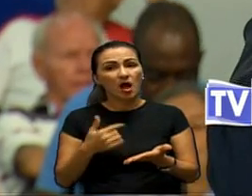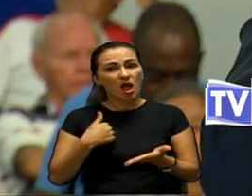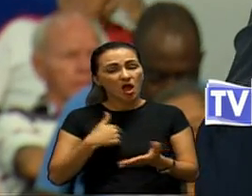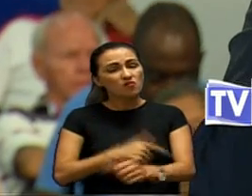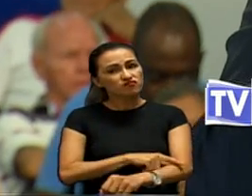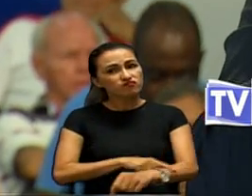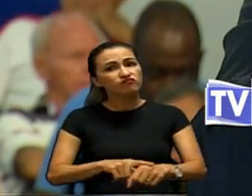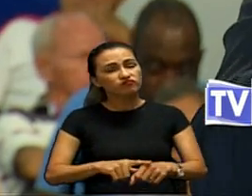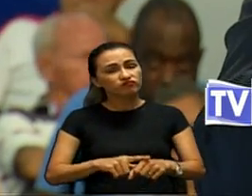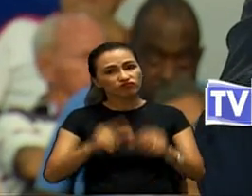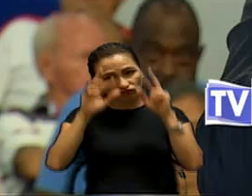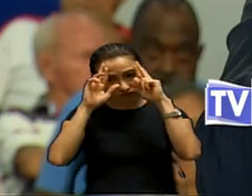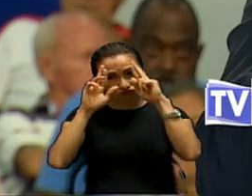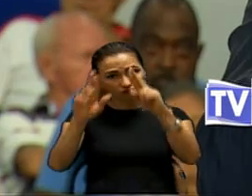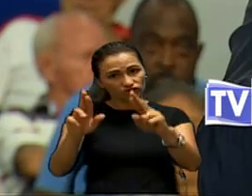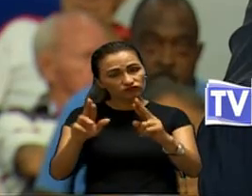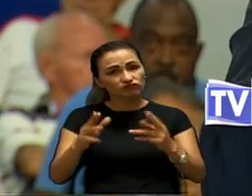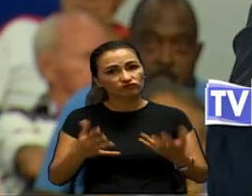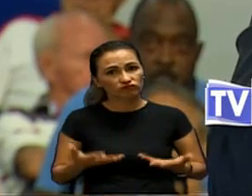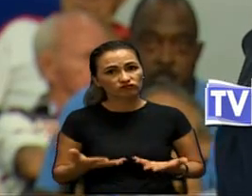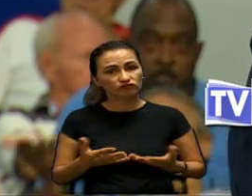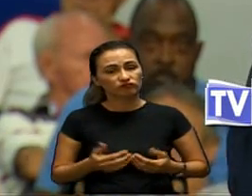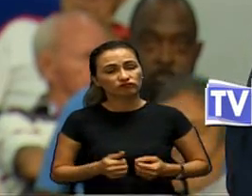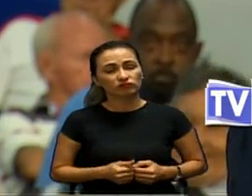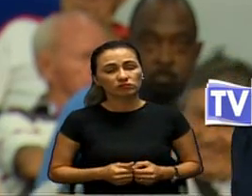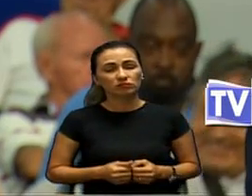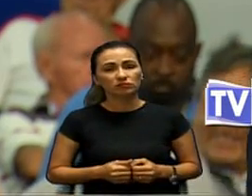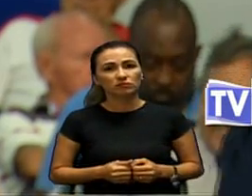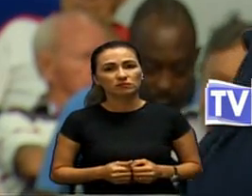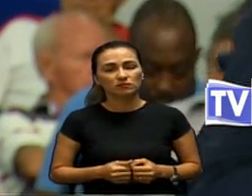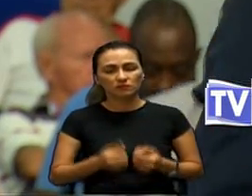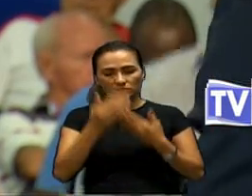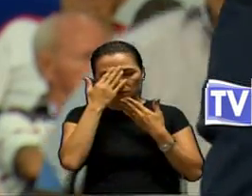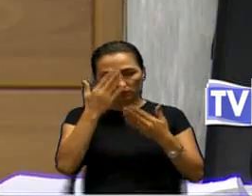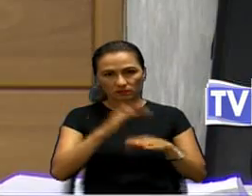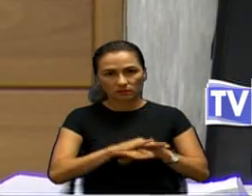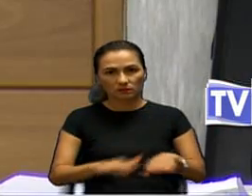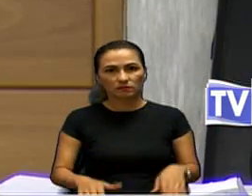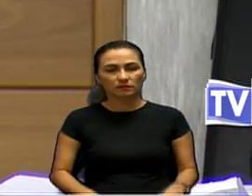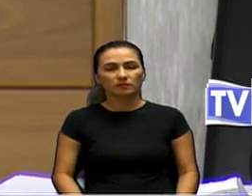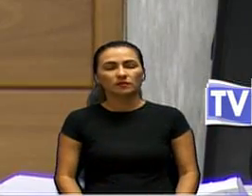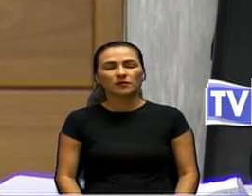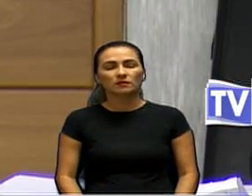que faça-se com o dinheiro público. Somente isso, senhor presidente. Muito obrigado.